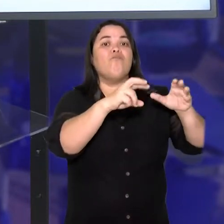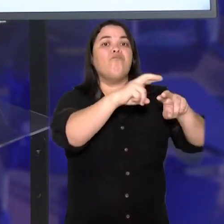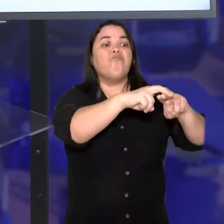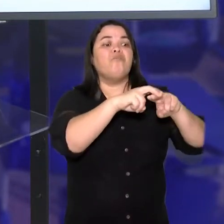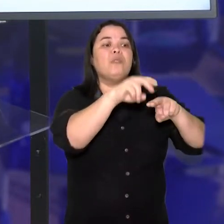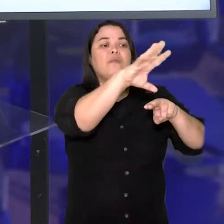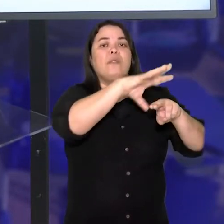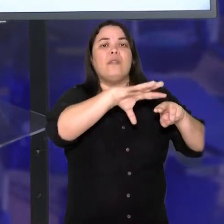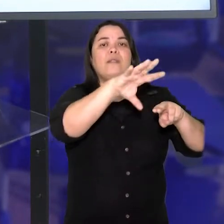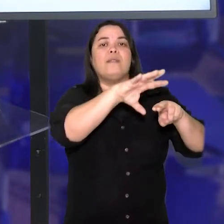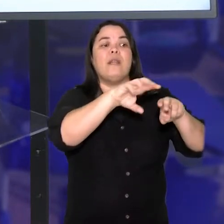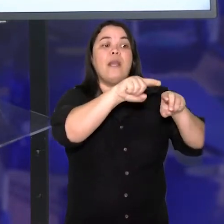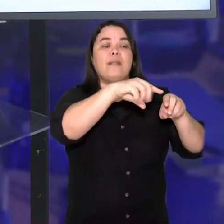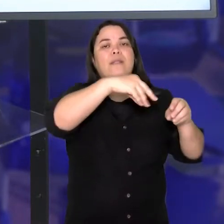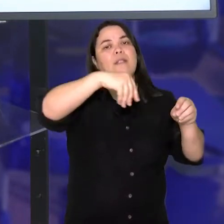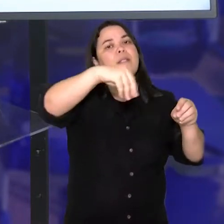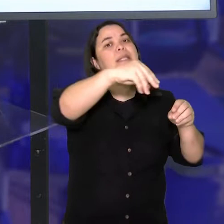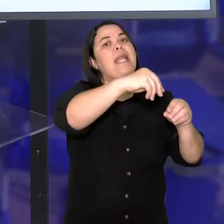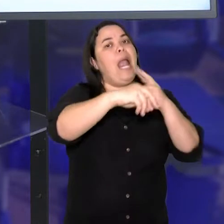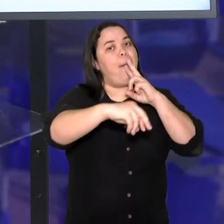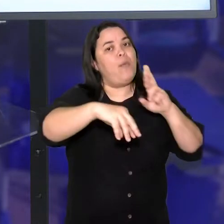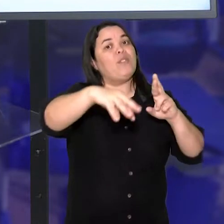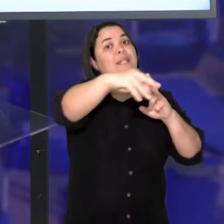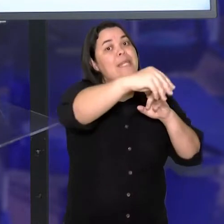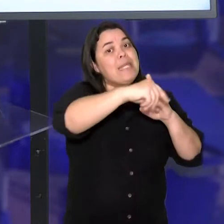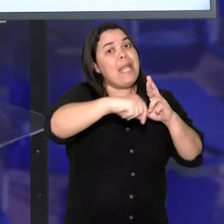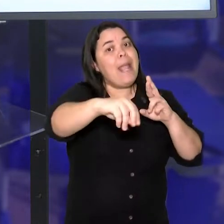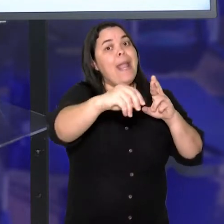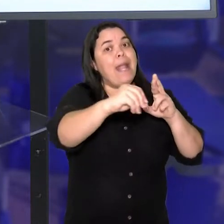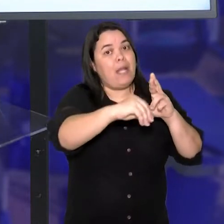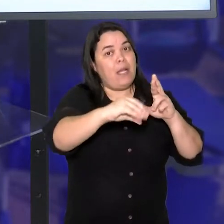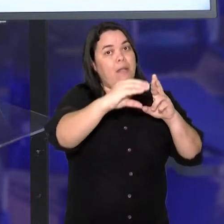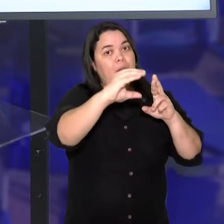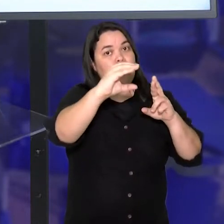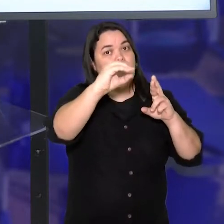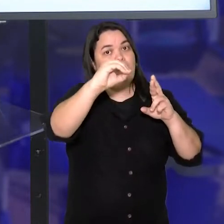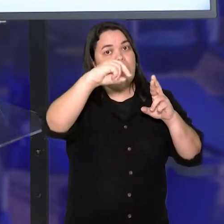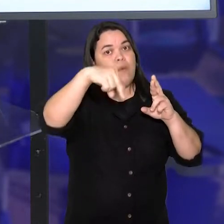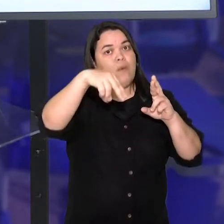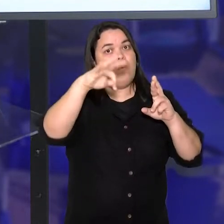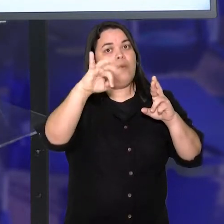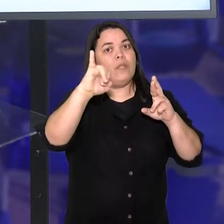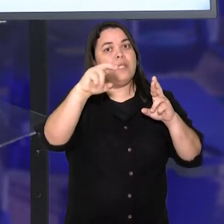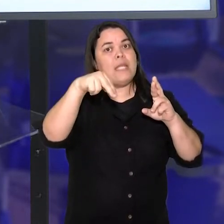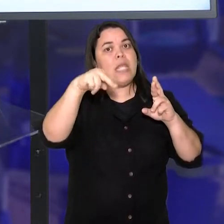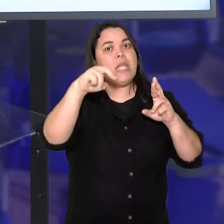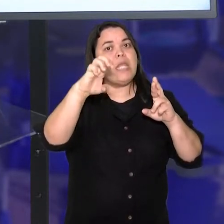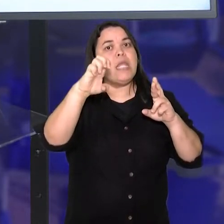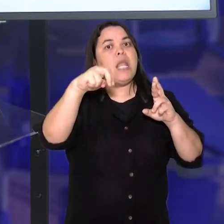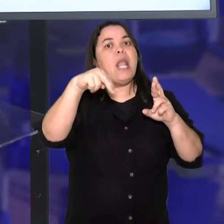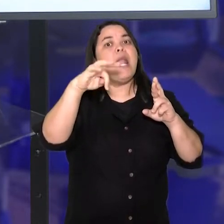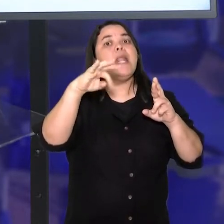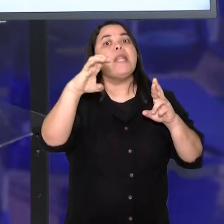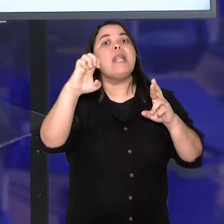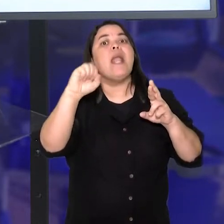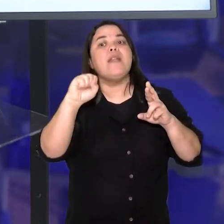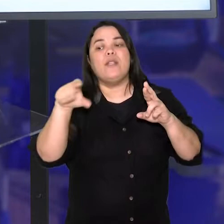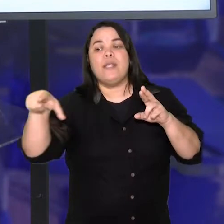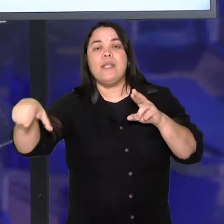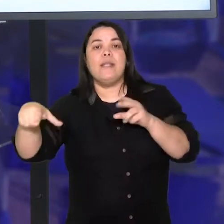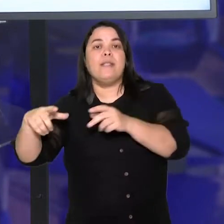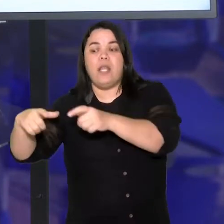imagem, divisão por continentes. Segunda imagem, divisão seja por localização geográfica ou seja por